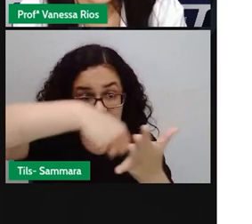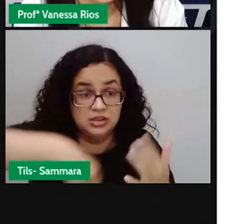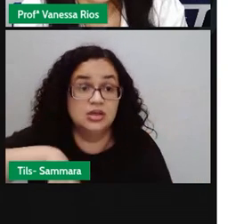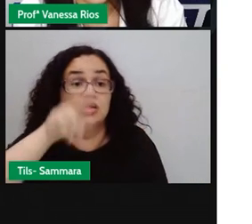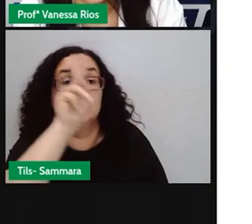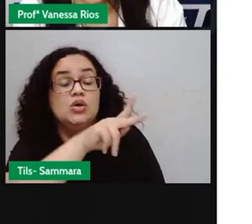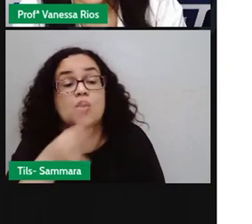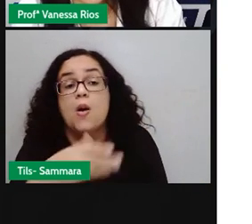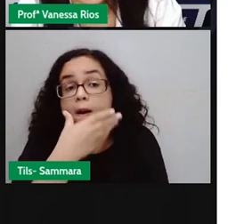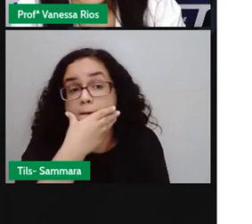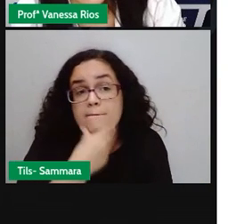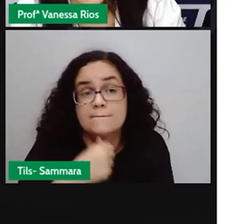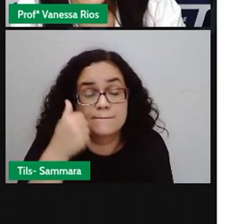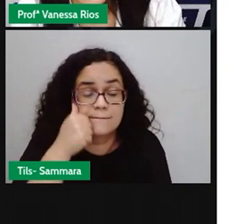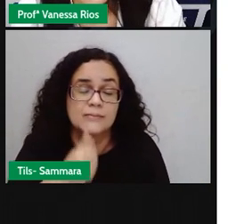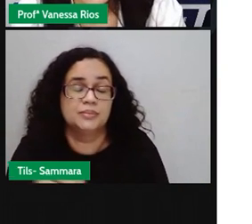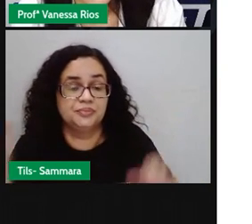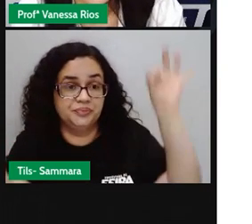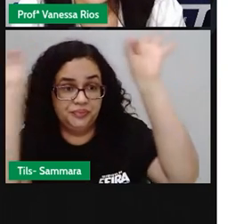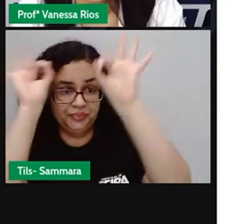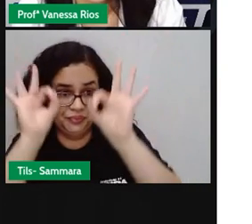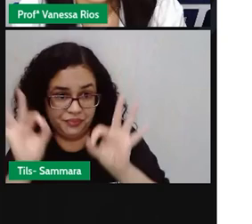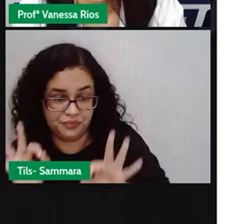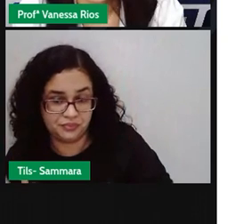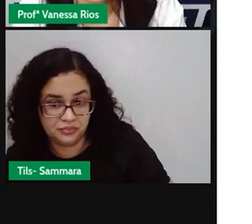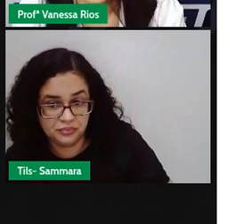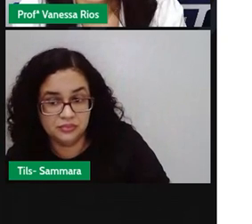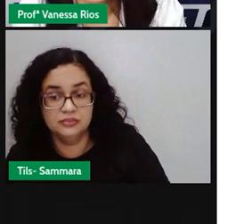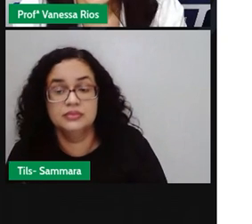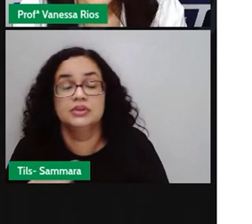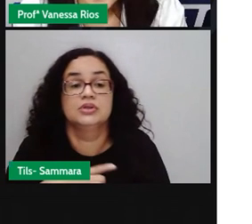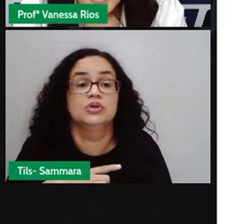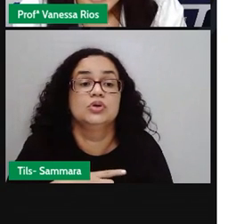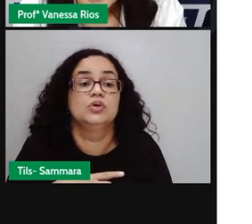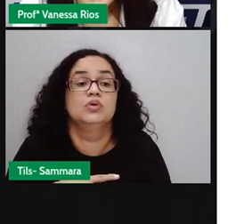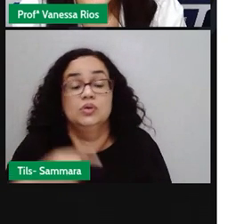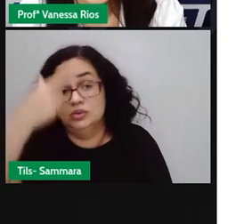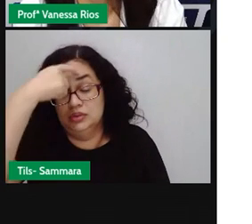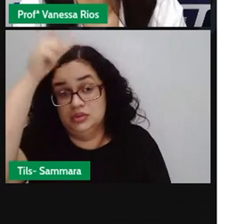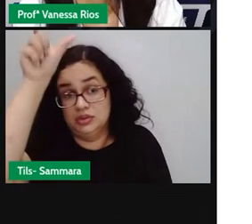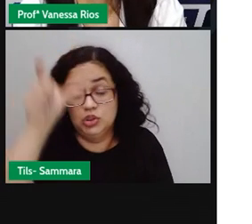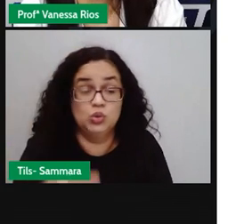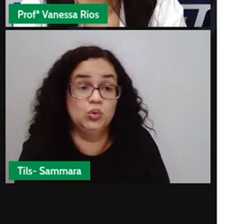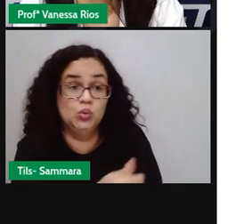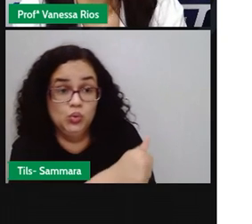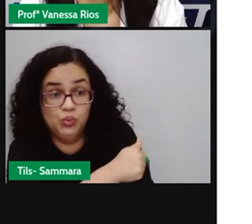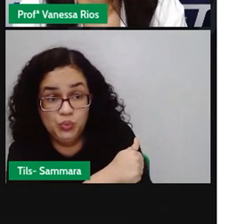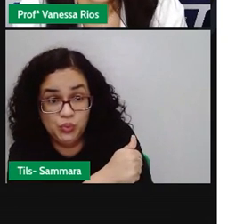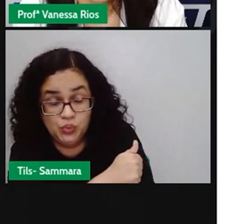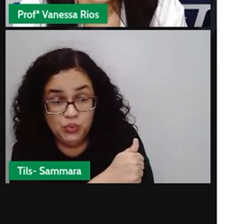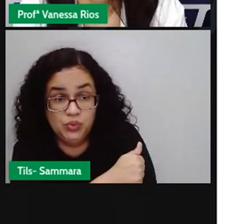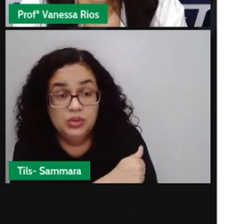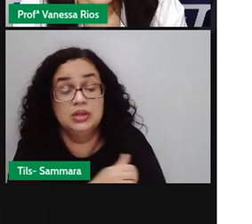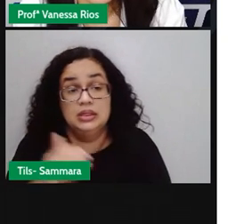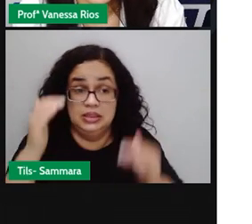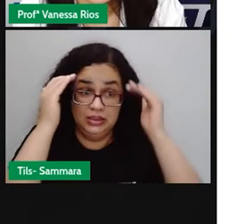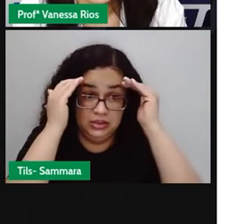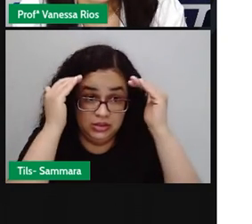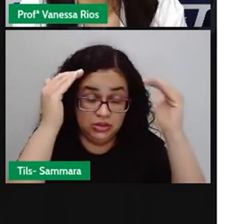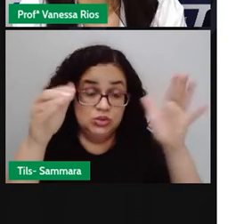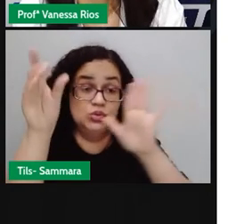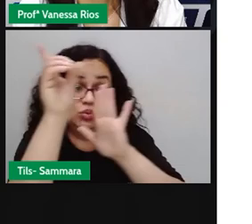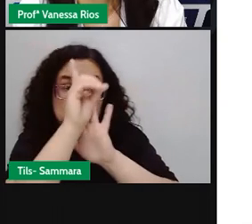Sua prol, seu professor preparou. Exerça aí a sua cidadania como aluno, né? Respeitando aí